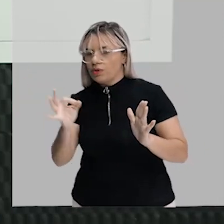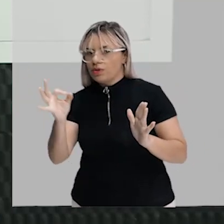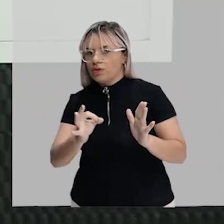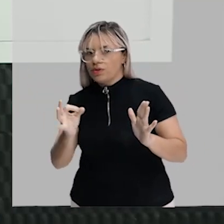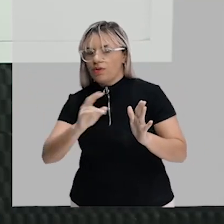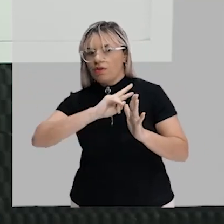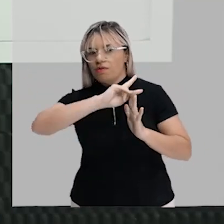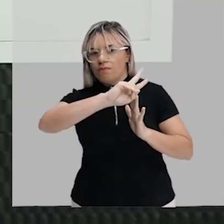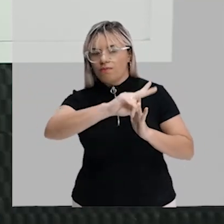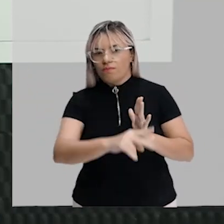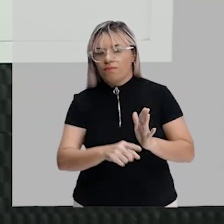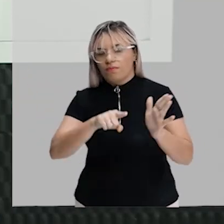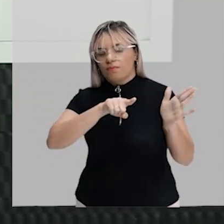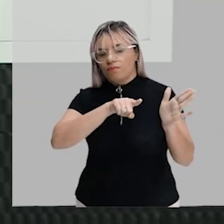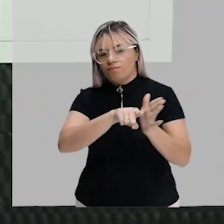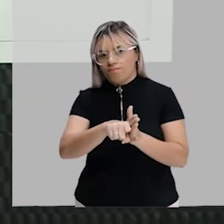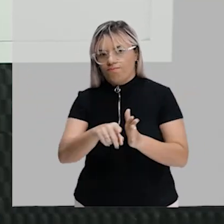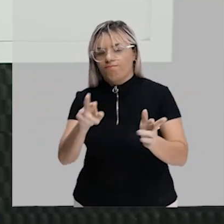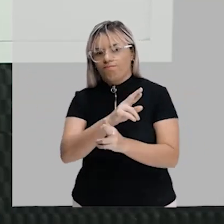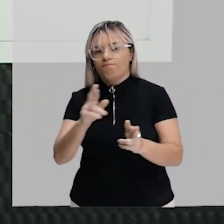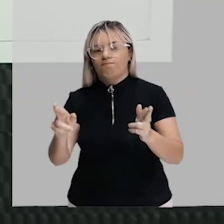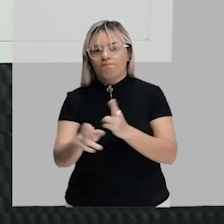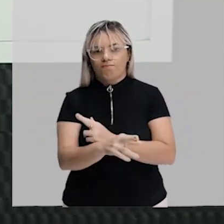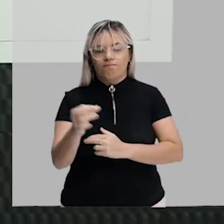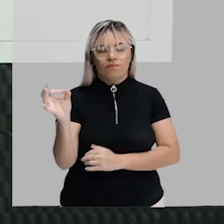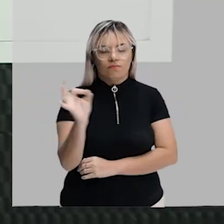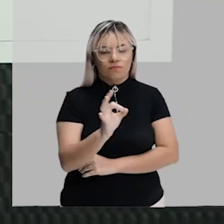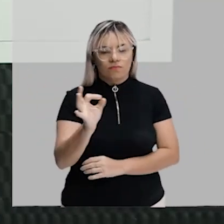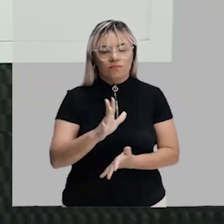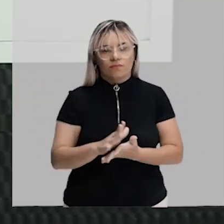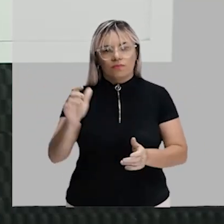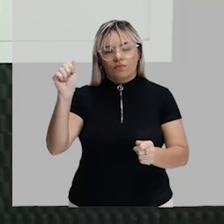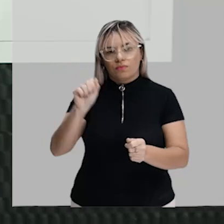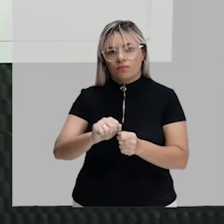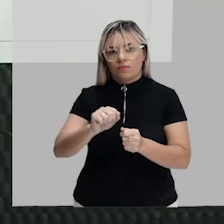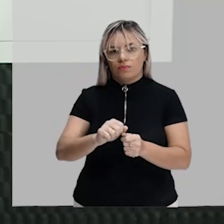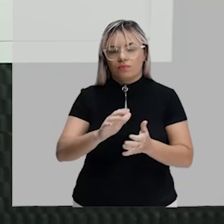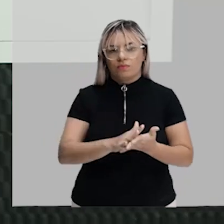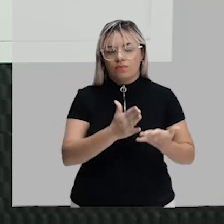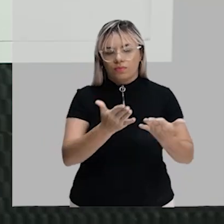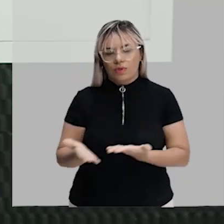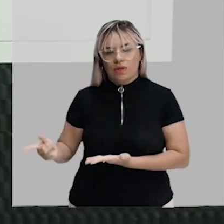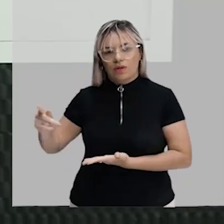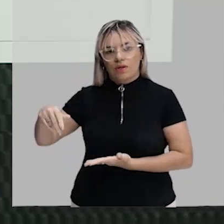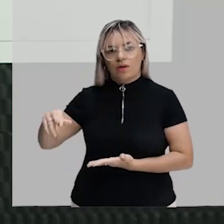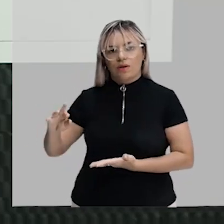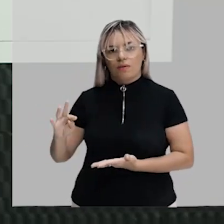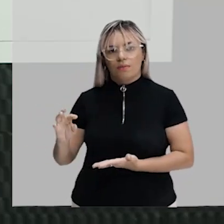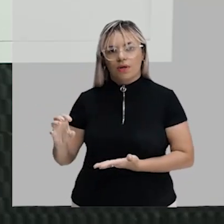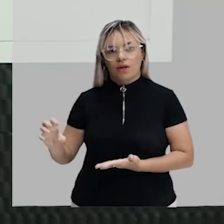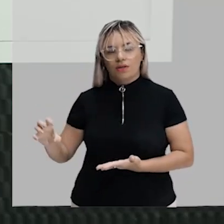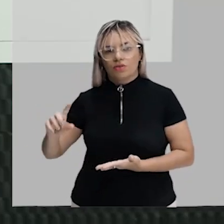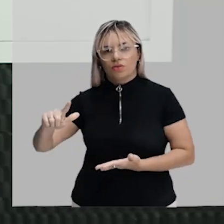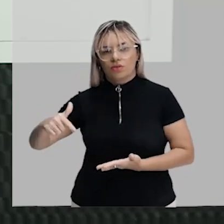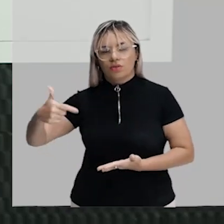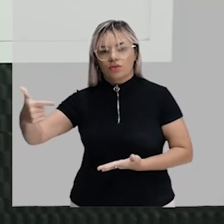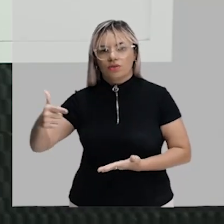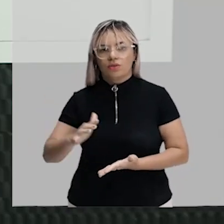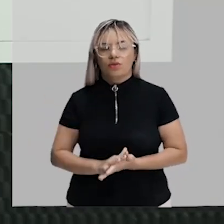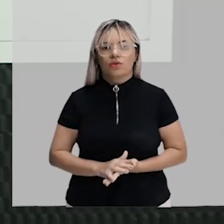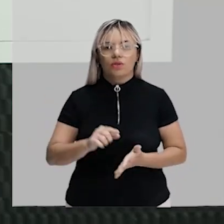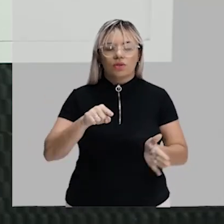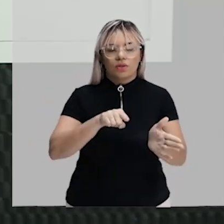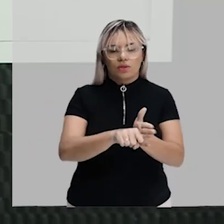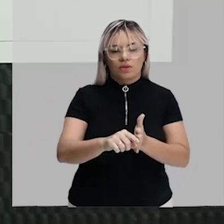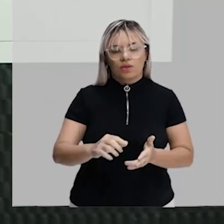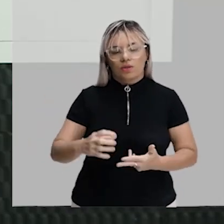muitas questões envolvendo esse assunto, né? Então a gente vai fazer parte 2 dessas questões do Enem hoje.